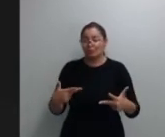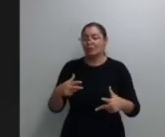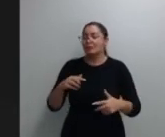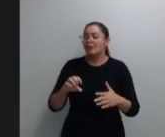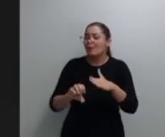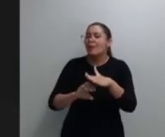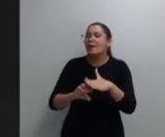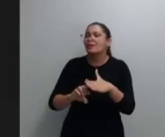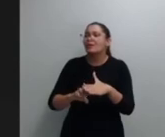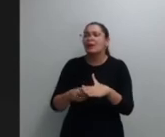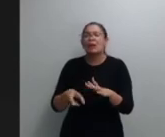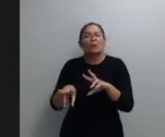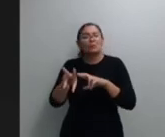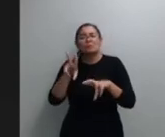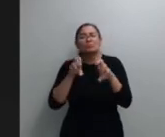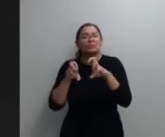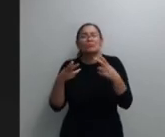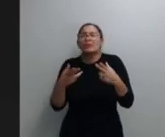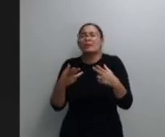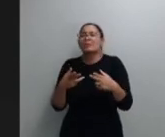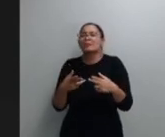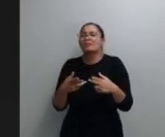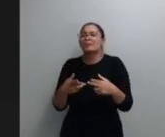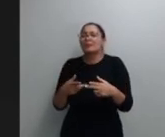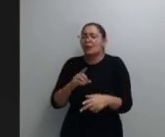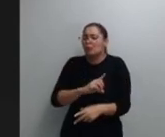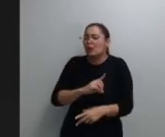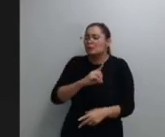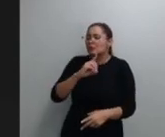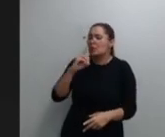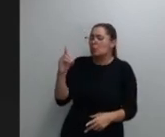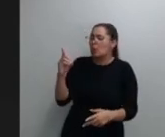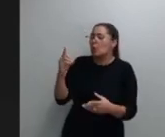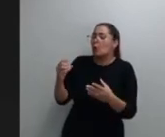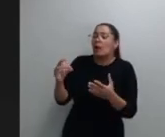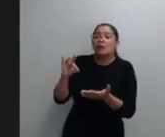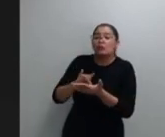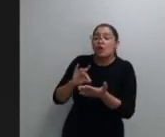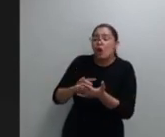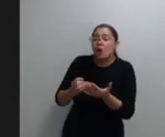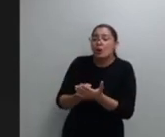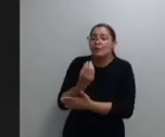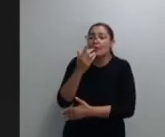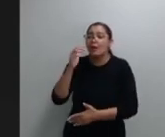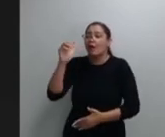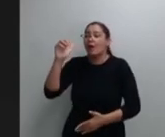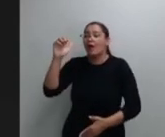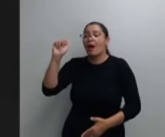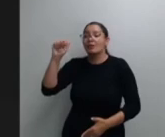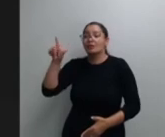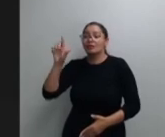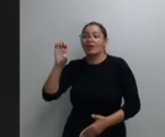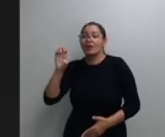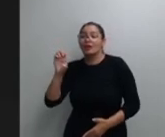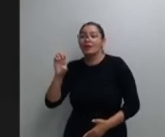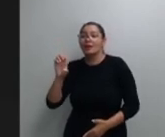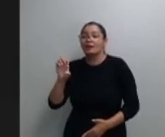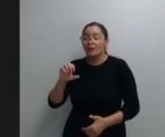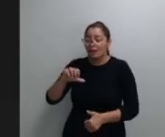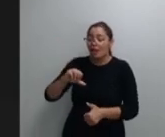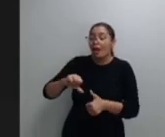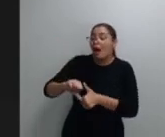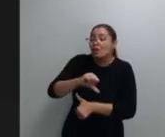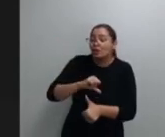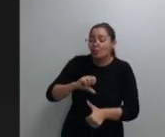eu tenho a impressão ministro Dugel que essa data da realização da AGE que alterou o estatuto da White Martins